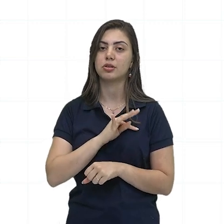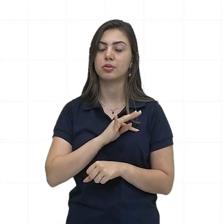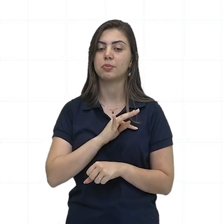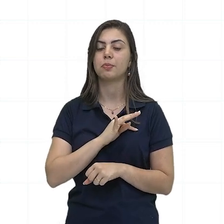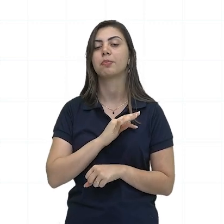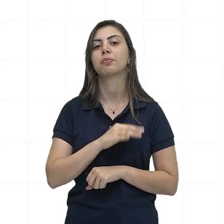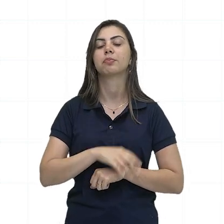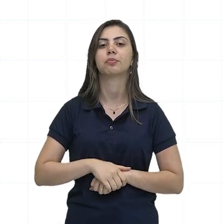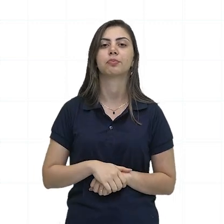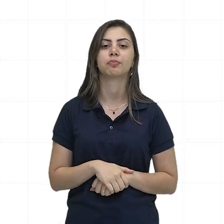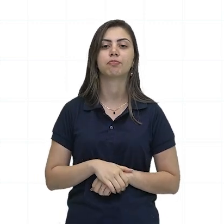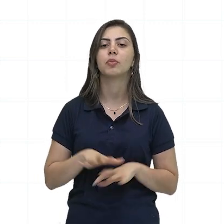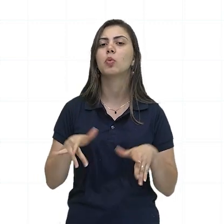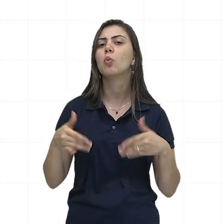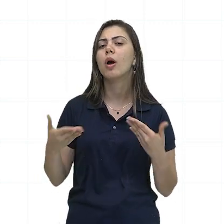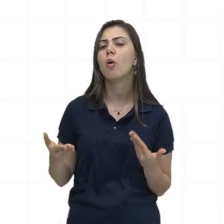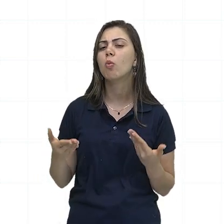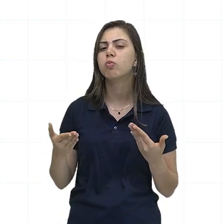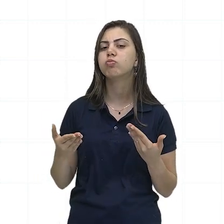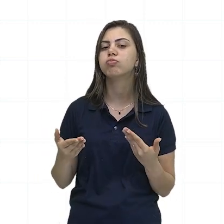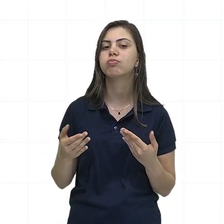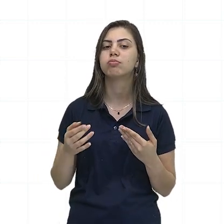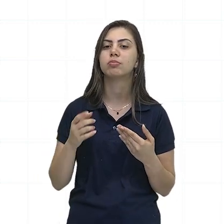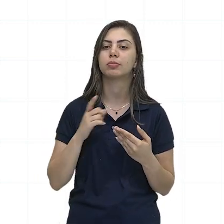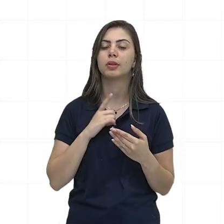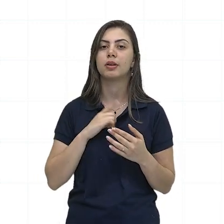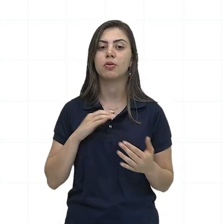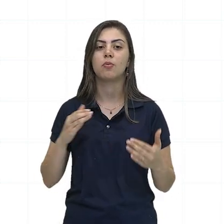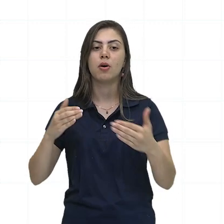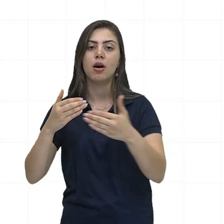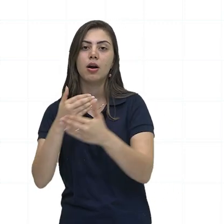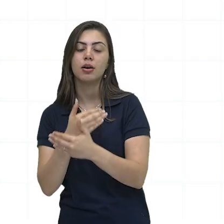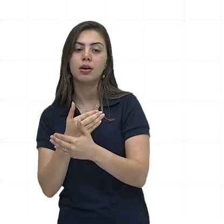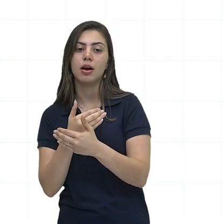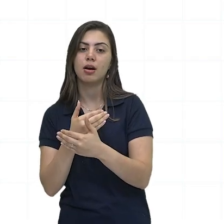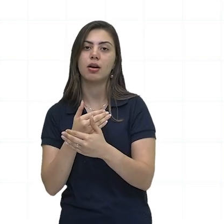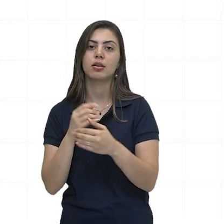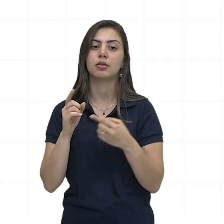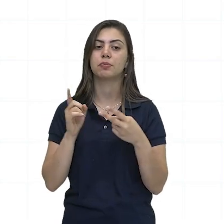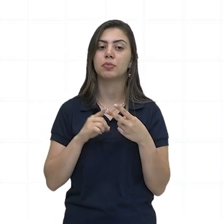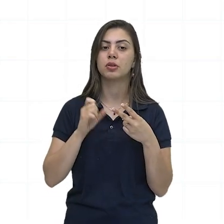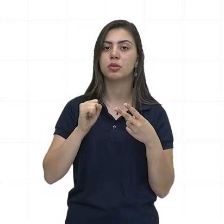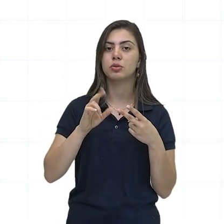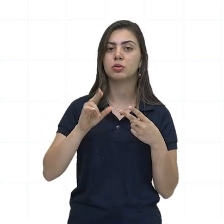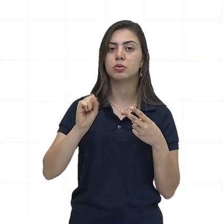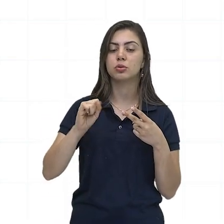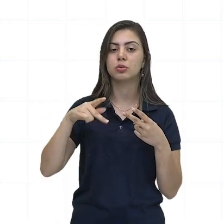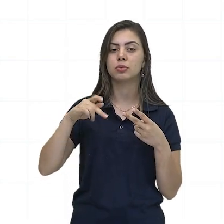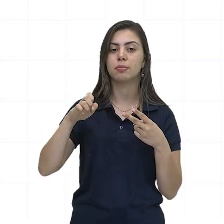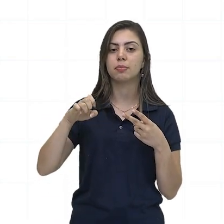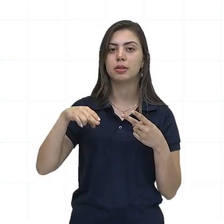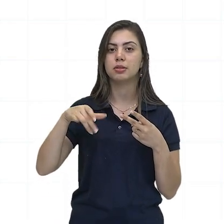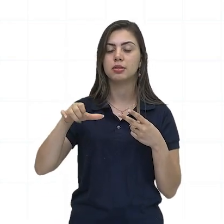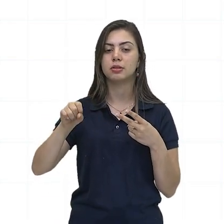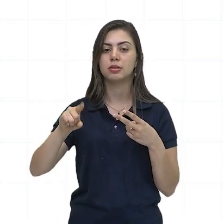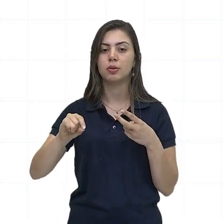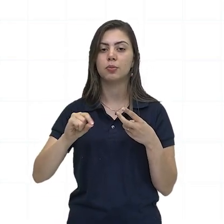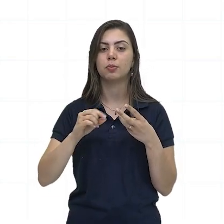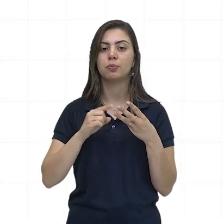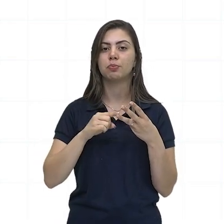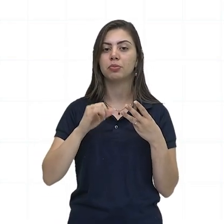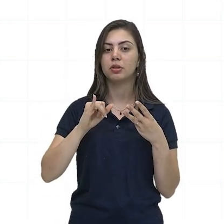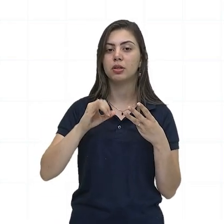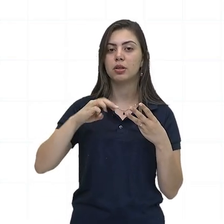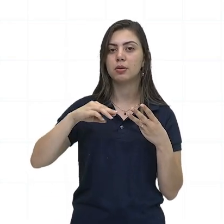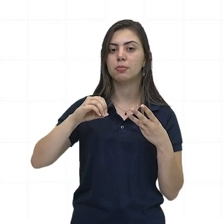permitidas no tarracá são o agarre, a suspensão, a imobilização,